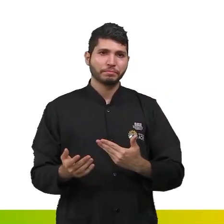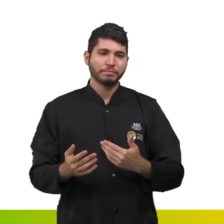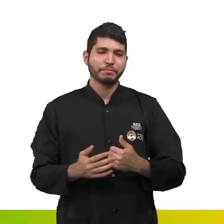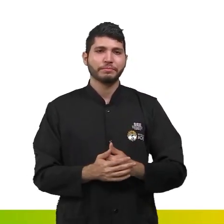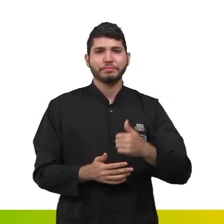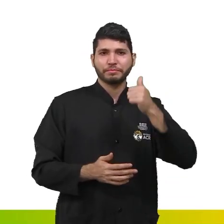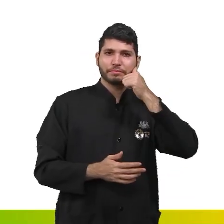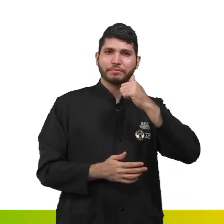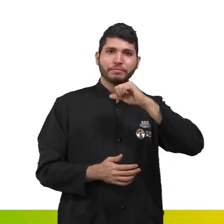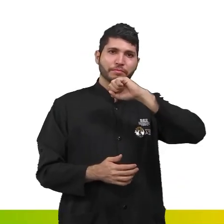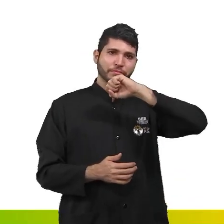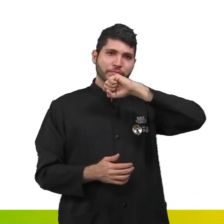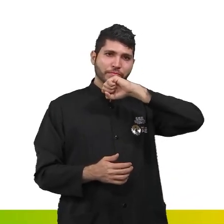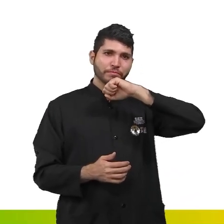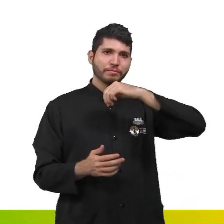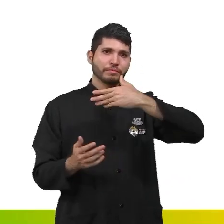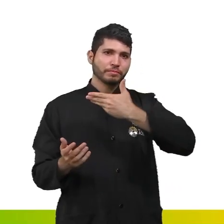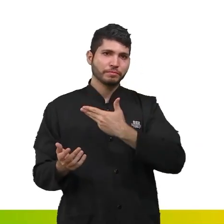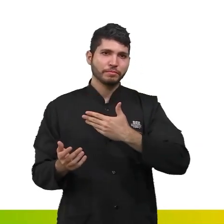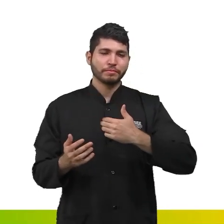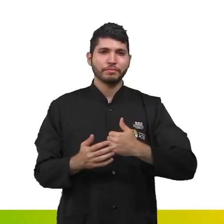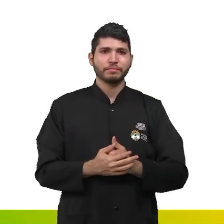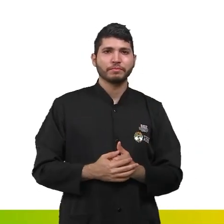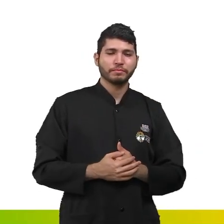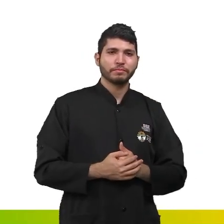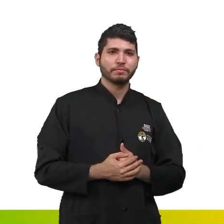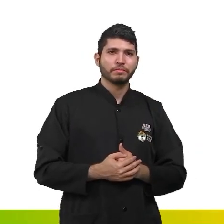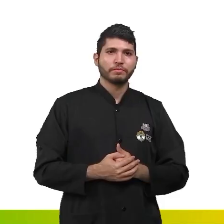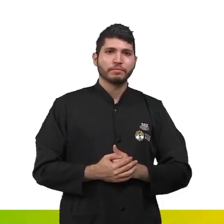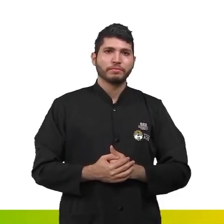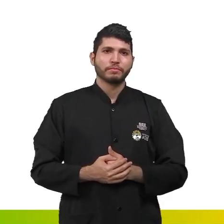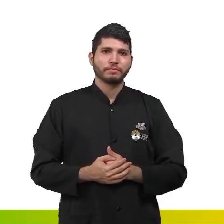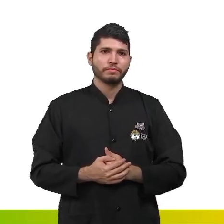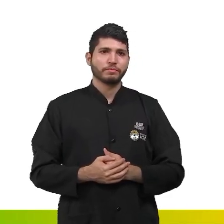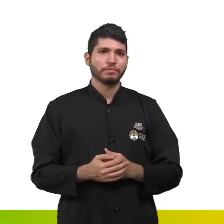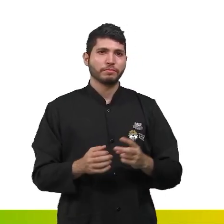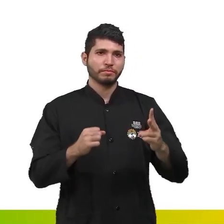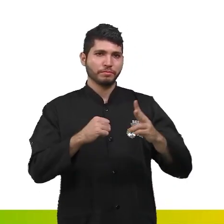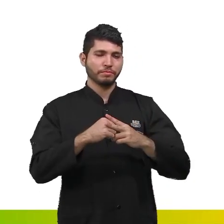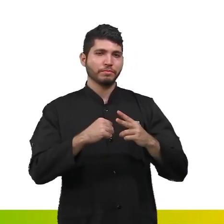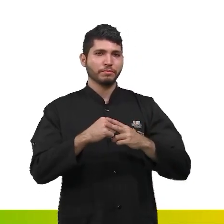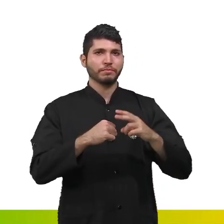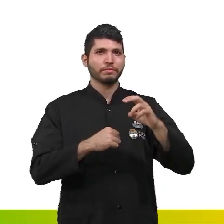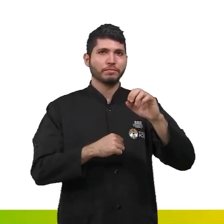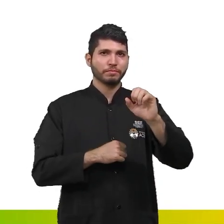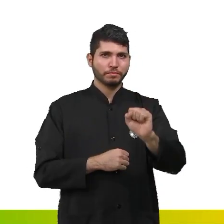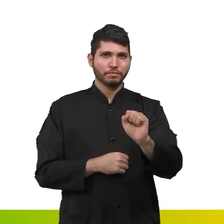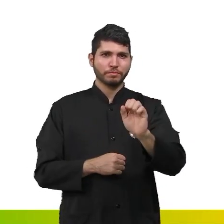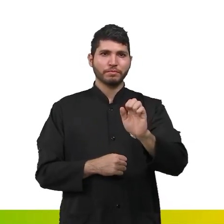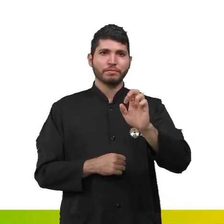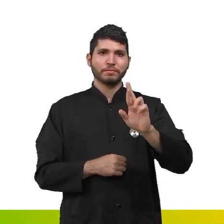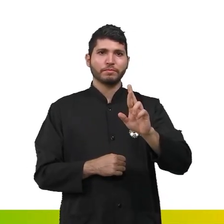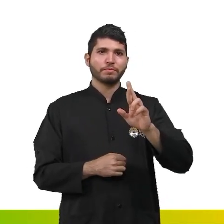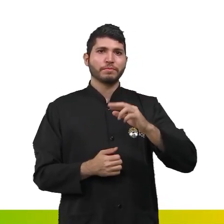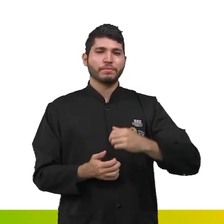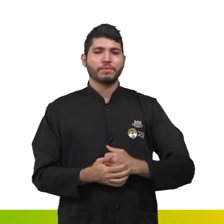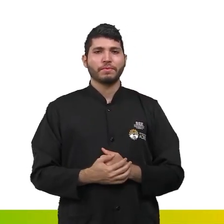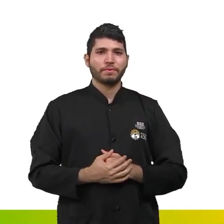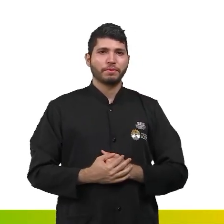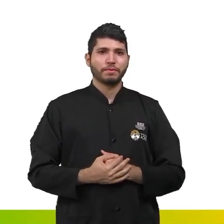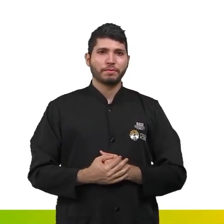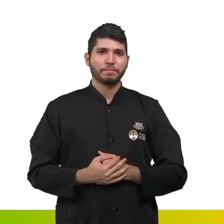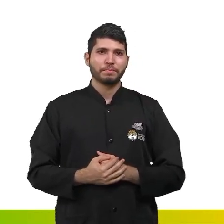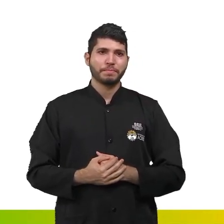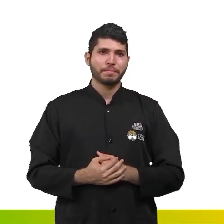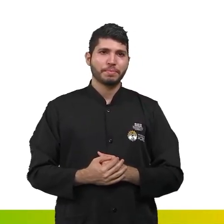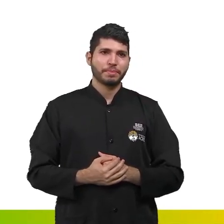verbo trabalhar. Então, é o verbo ser, né? Vamos riscando os outros para a gente... É o famoso macete aqui, ó. Tener